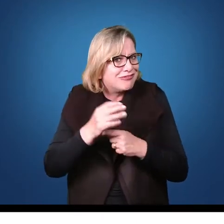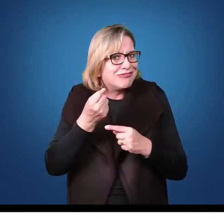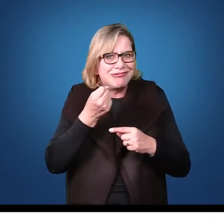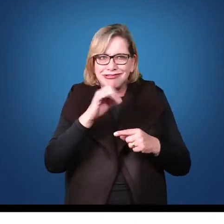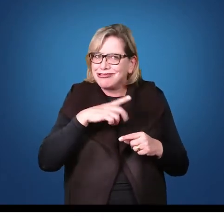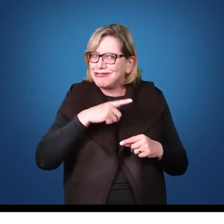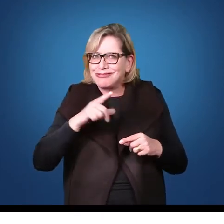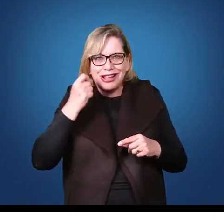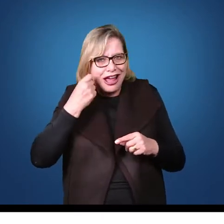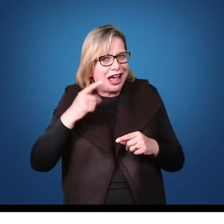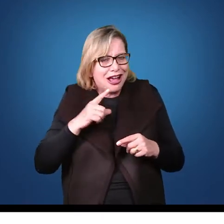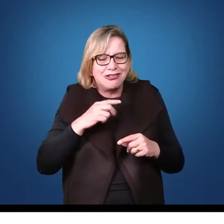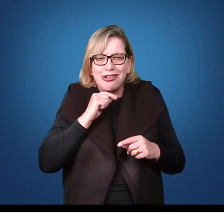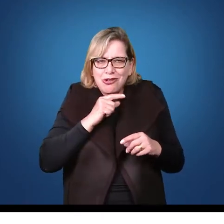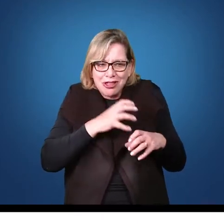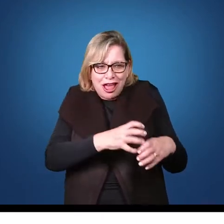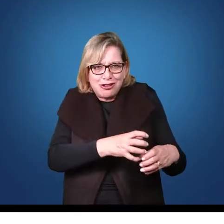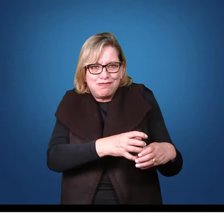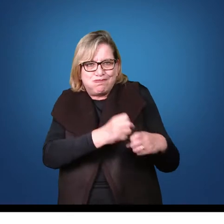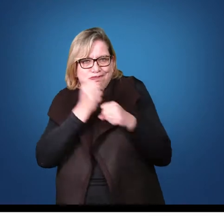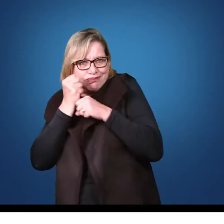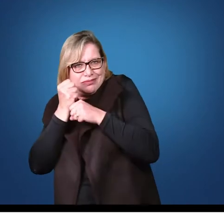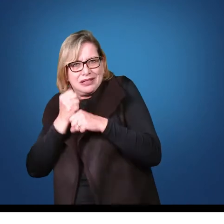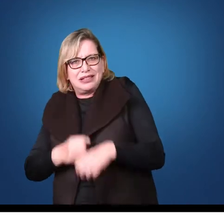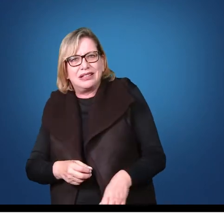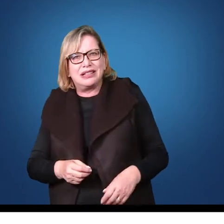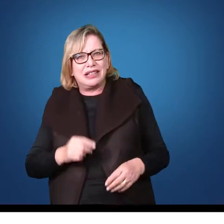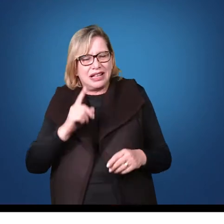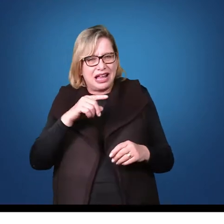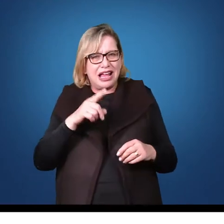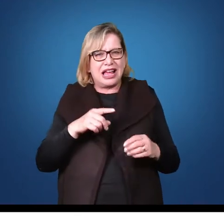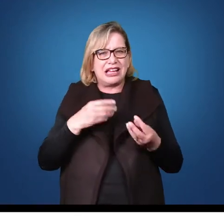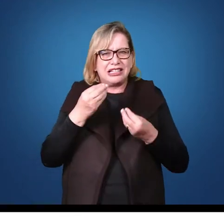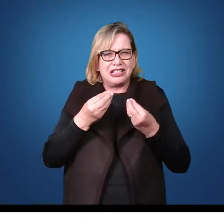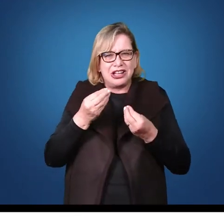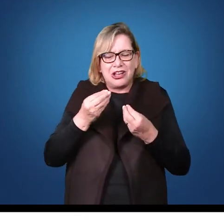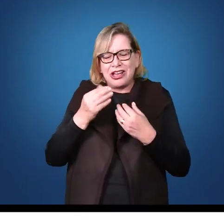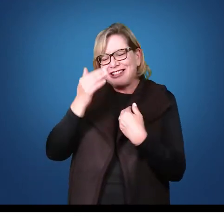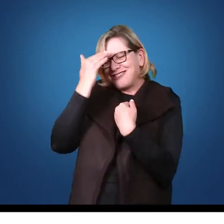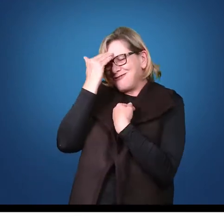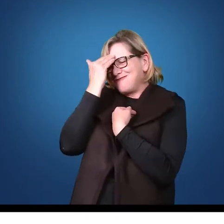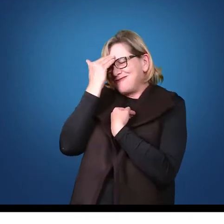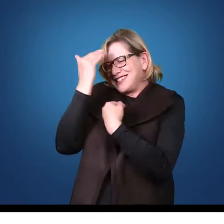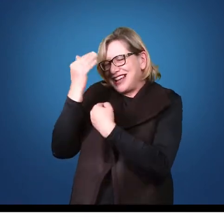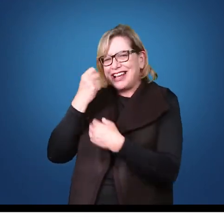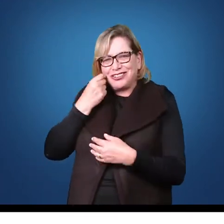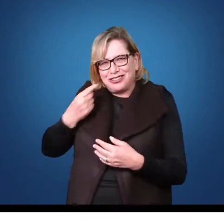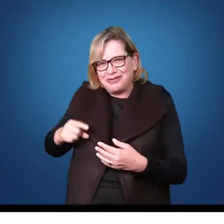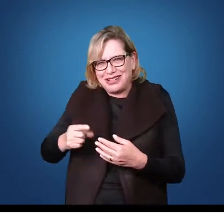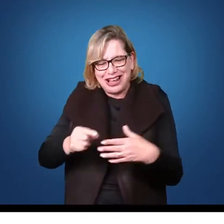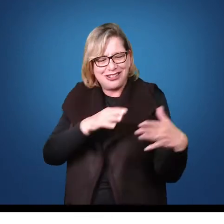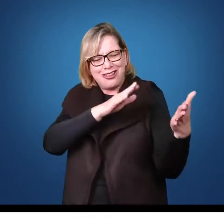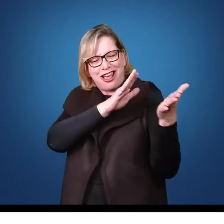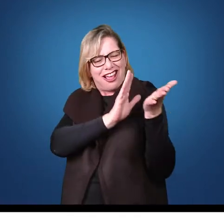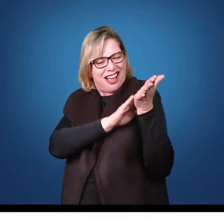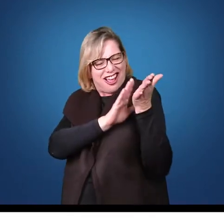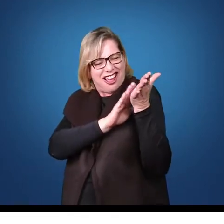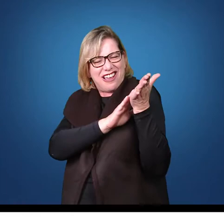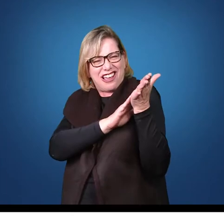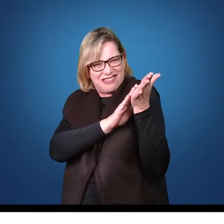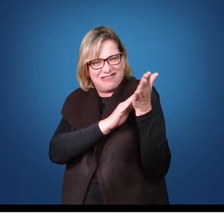conseguido arrancar o rabanete de lá. É verdade. E essa... Obrigado, rato. Palmas para os